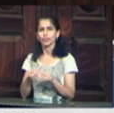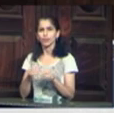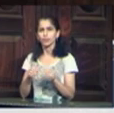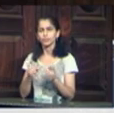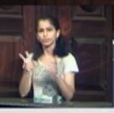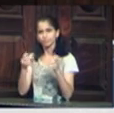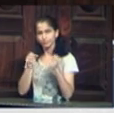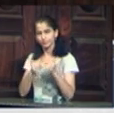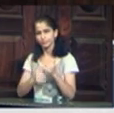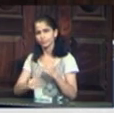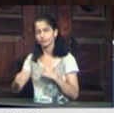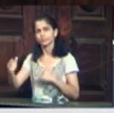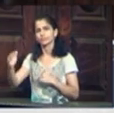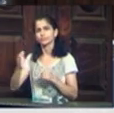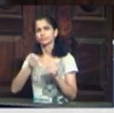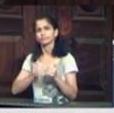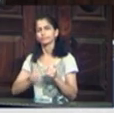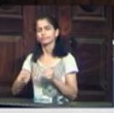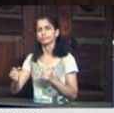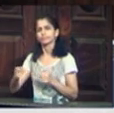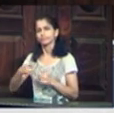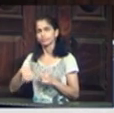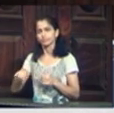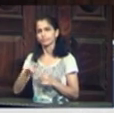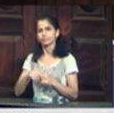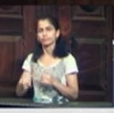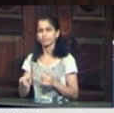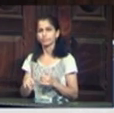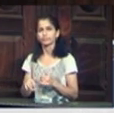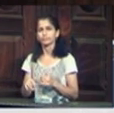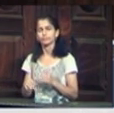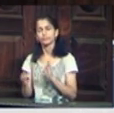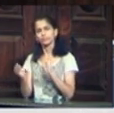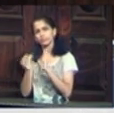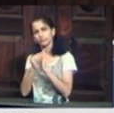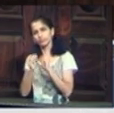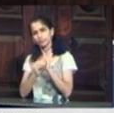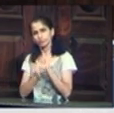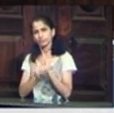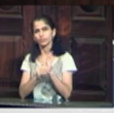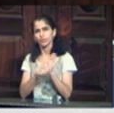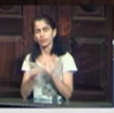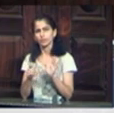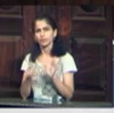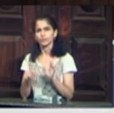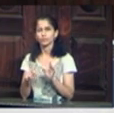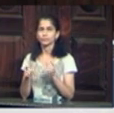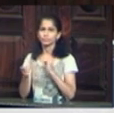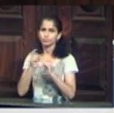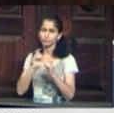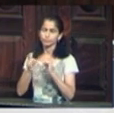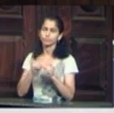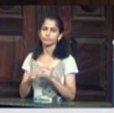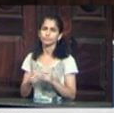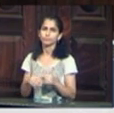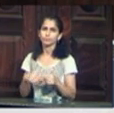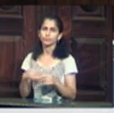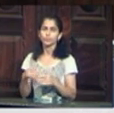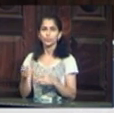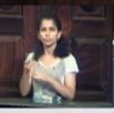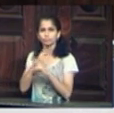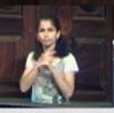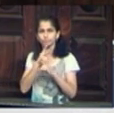sua tramitação e nós, através de propostas de emendas, no debate, vamos